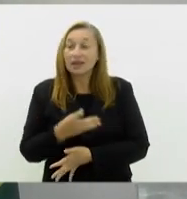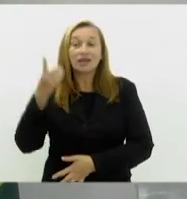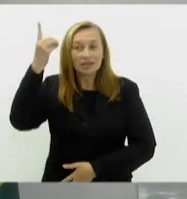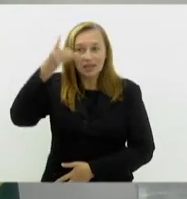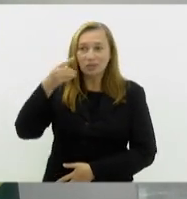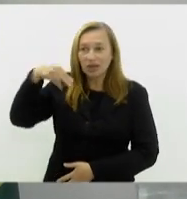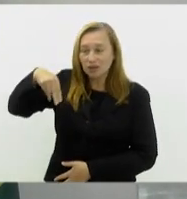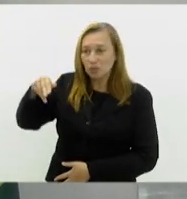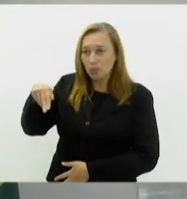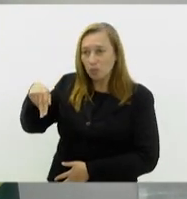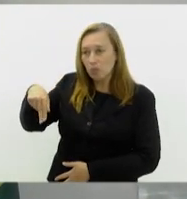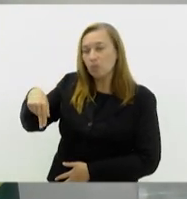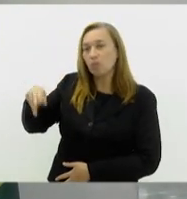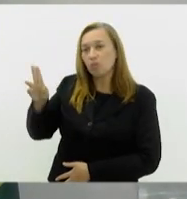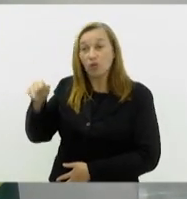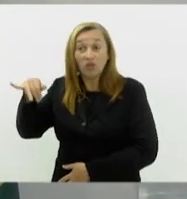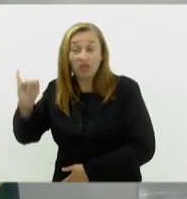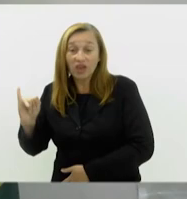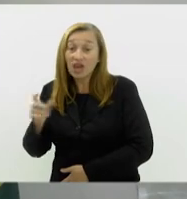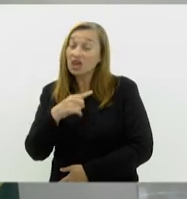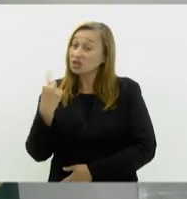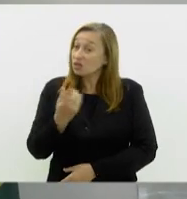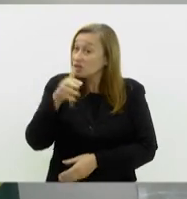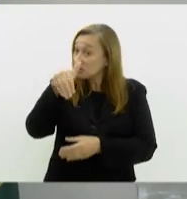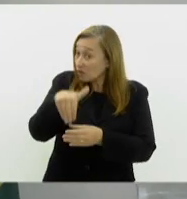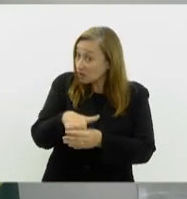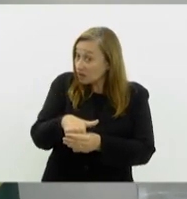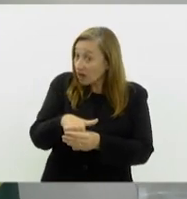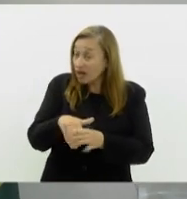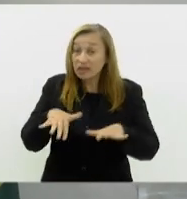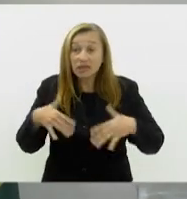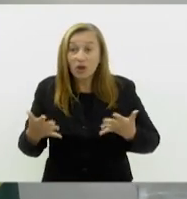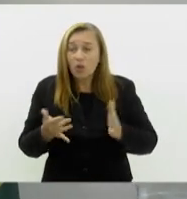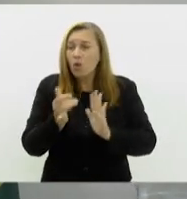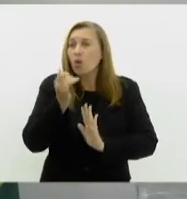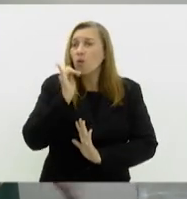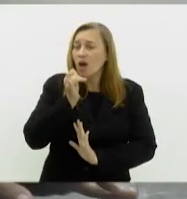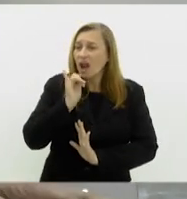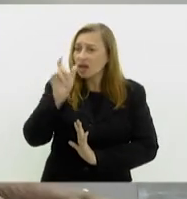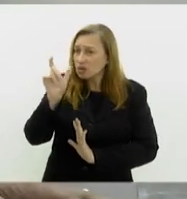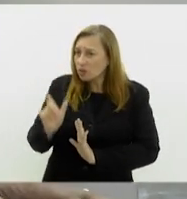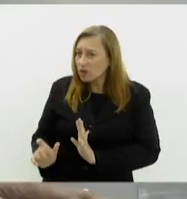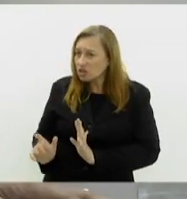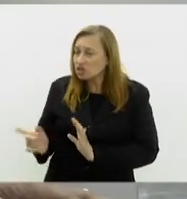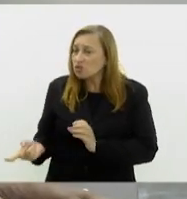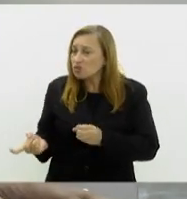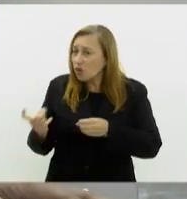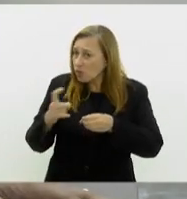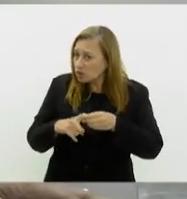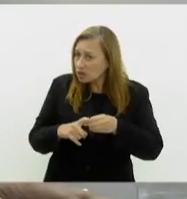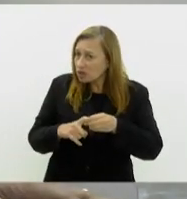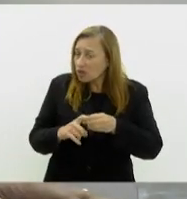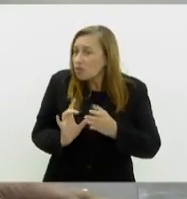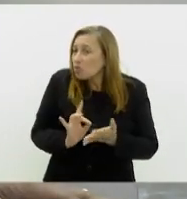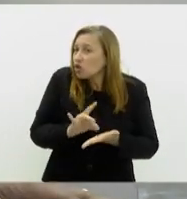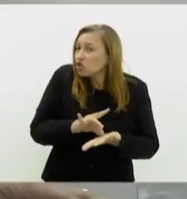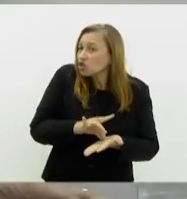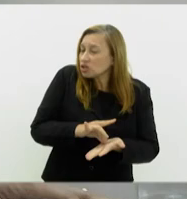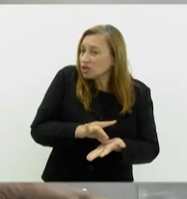Deputado diante disso que nós dever votar então prig